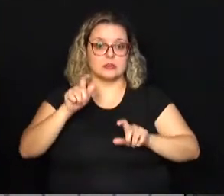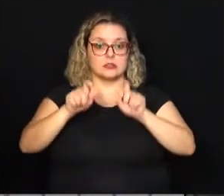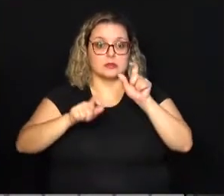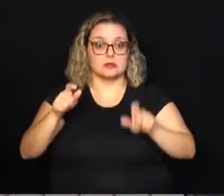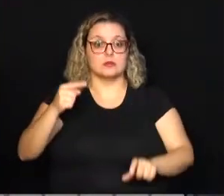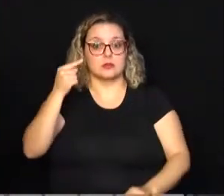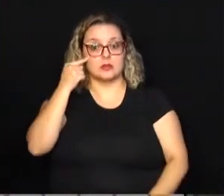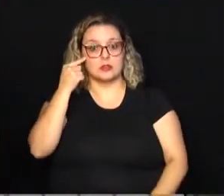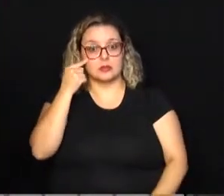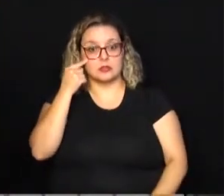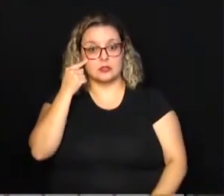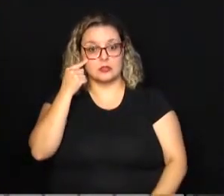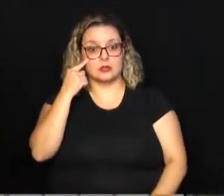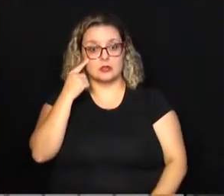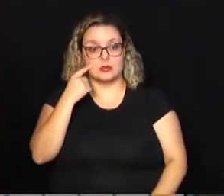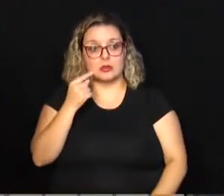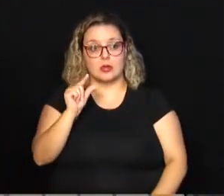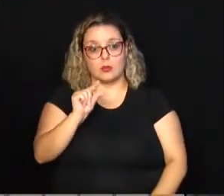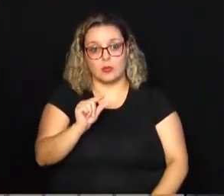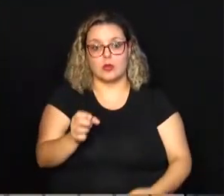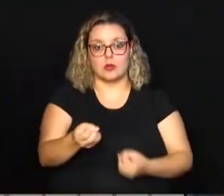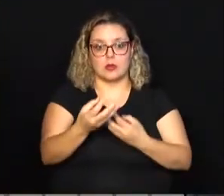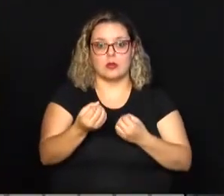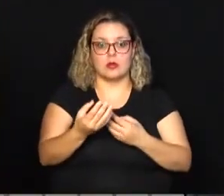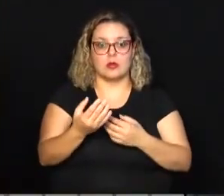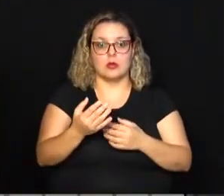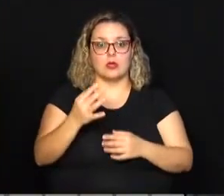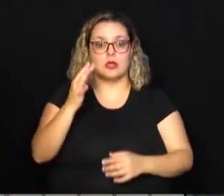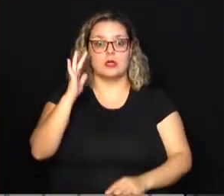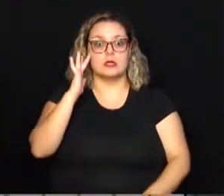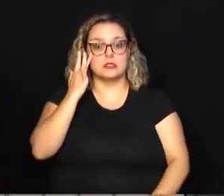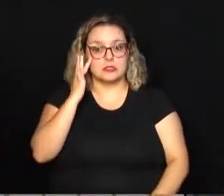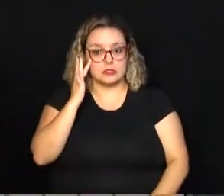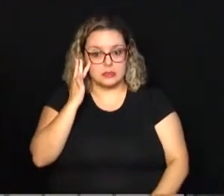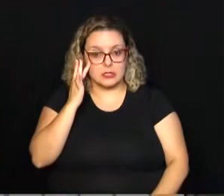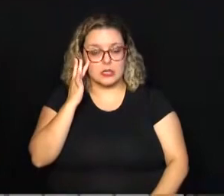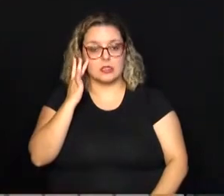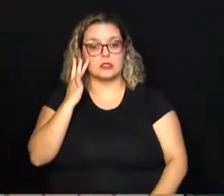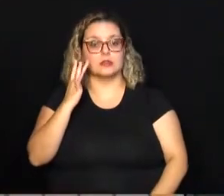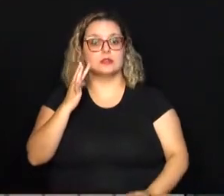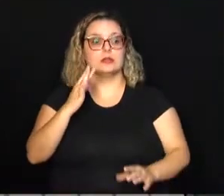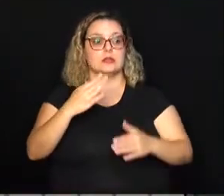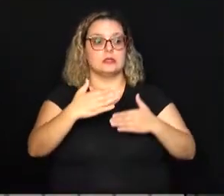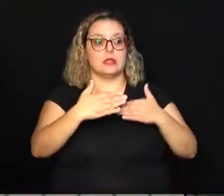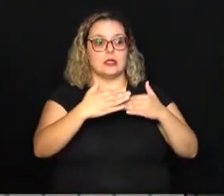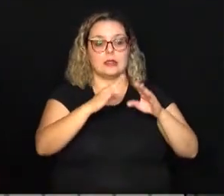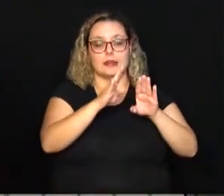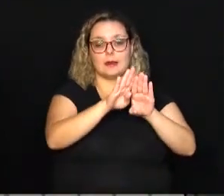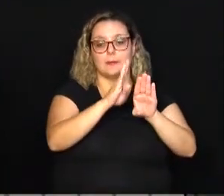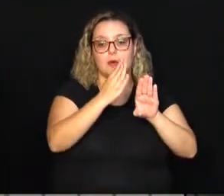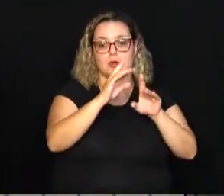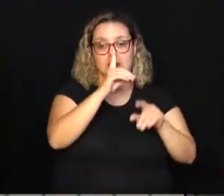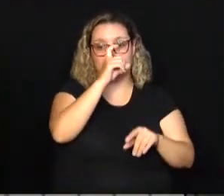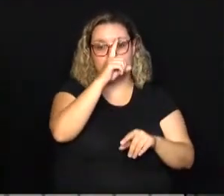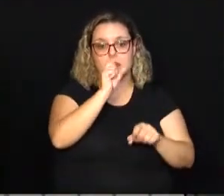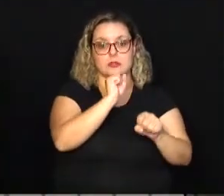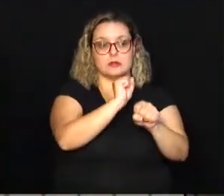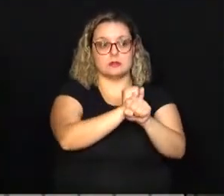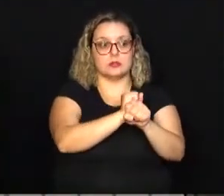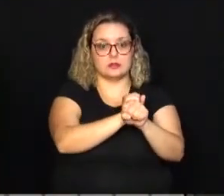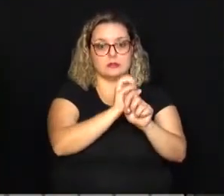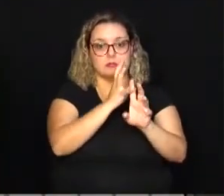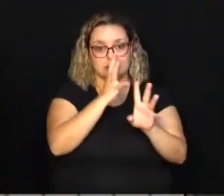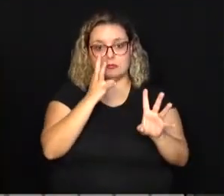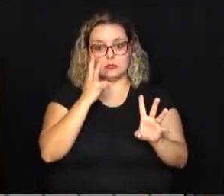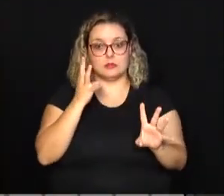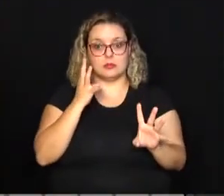população menos informada, ela acha que a pessoa está na porta do hospital esperando para ser atendido ou que